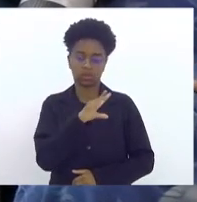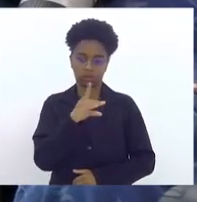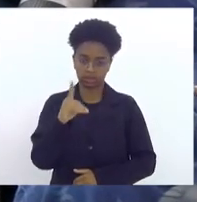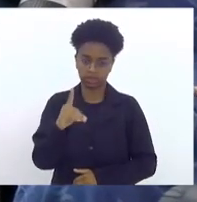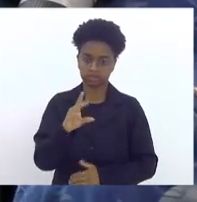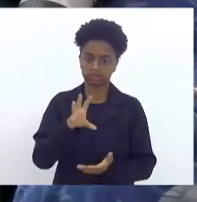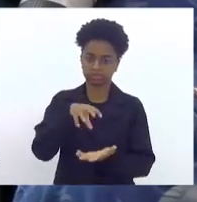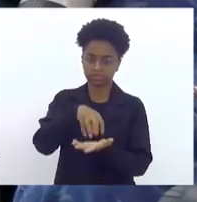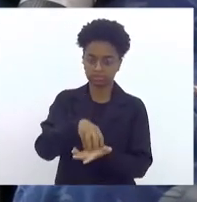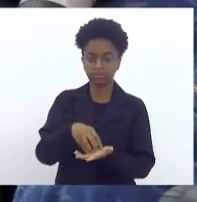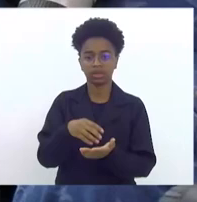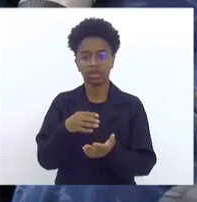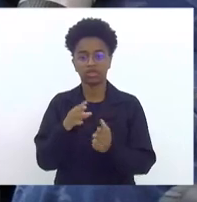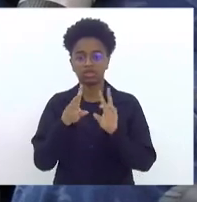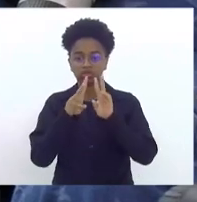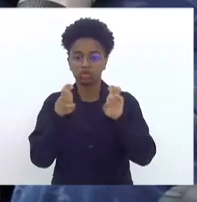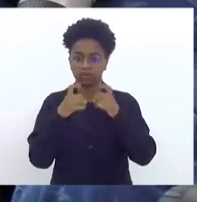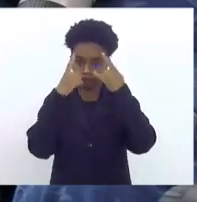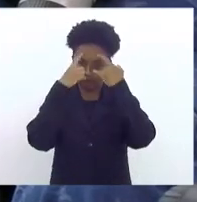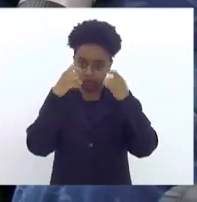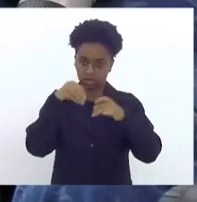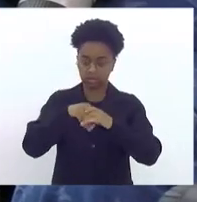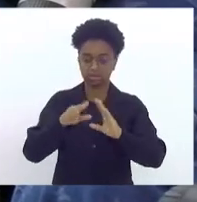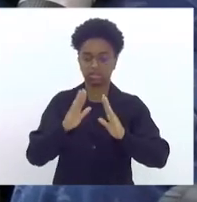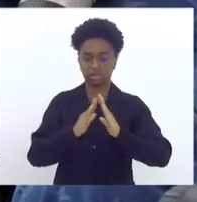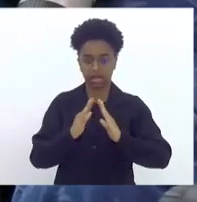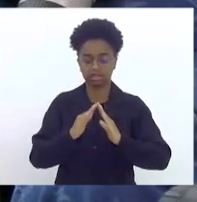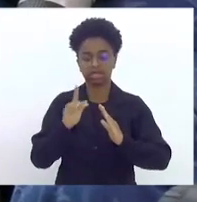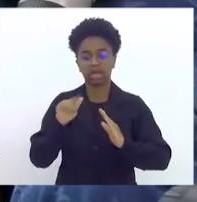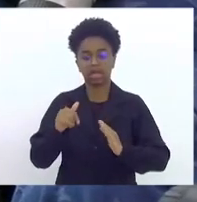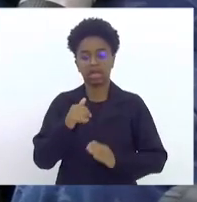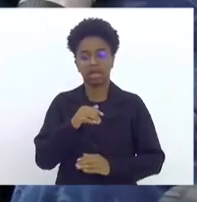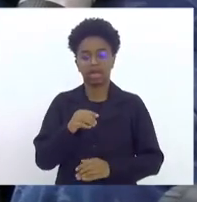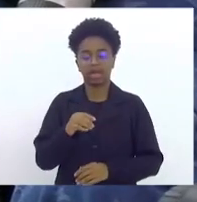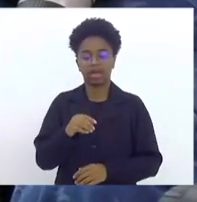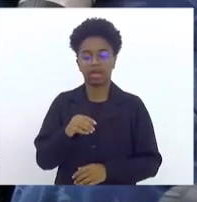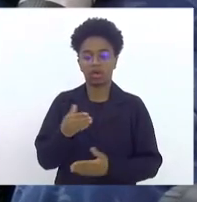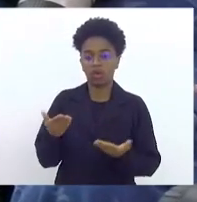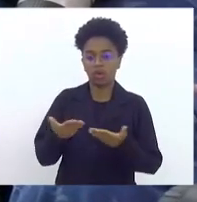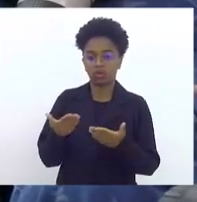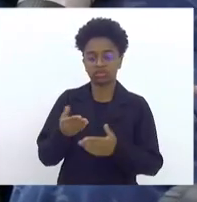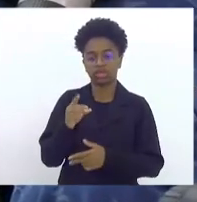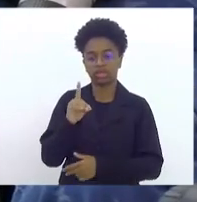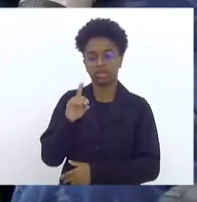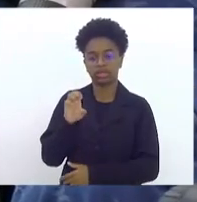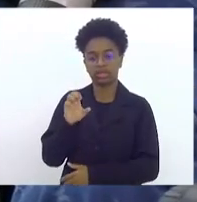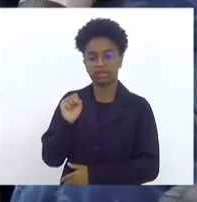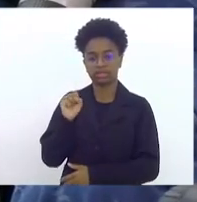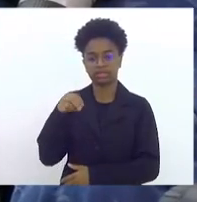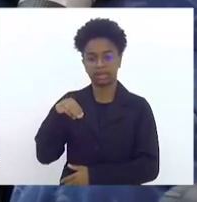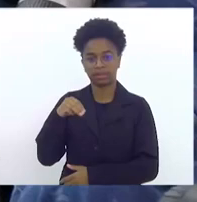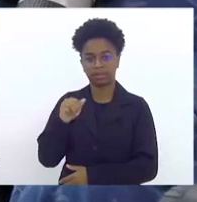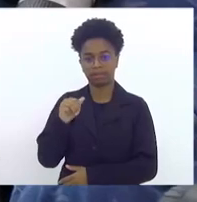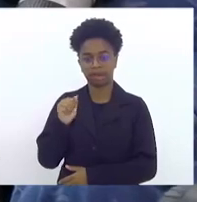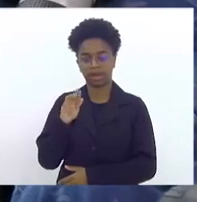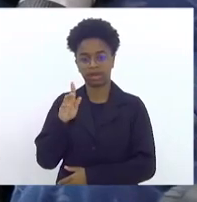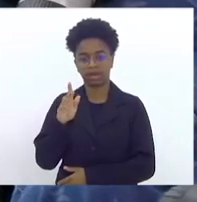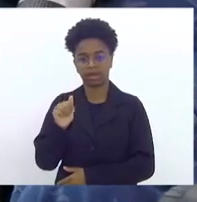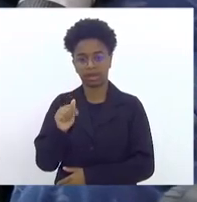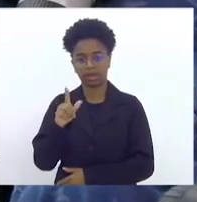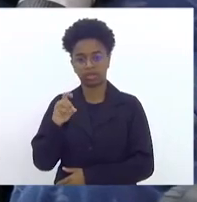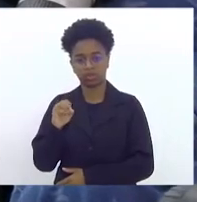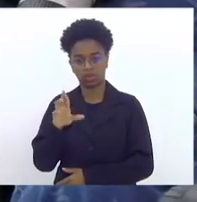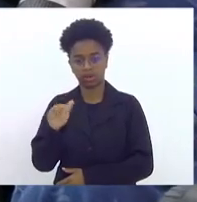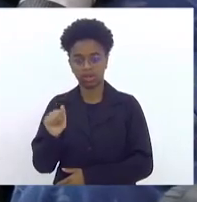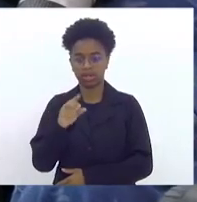que trata de violência doméstica que é presidida pela desembargadora hoje né desembargadora Adriana Melo né recém empossada